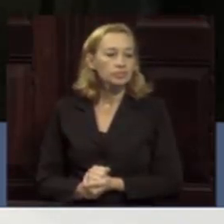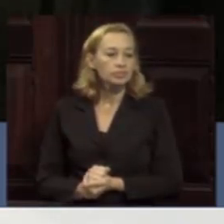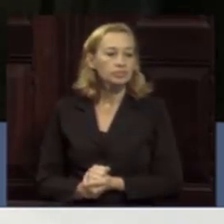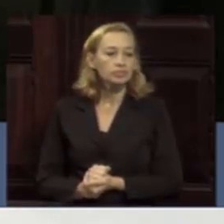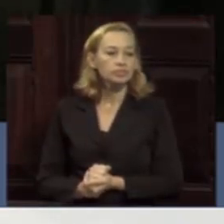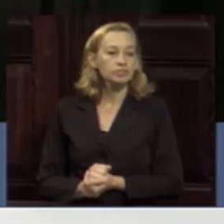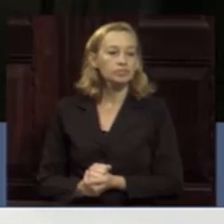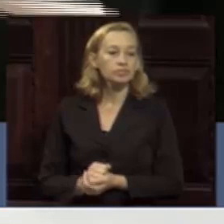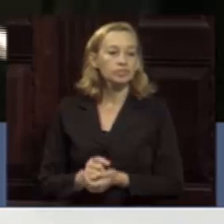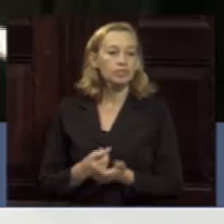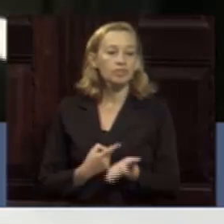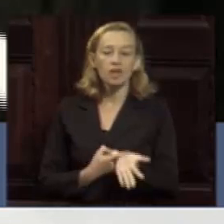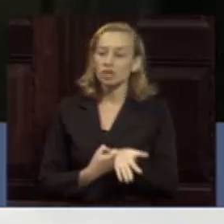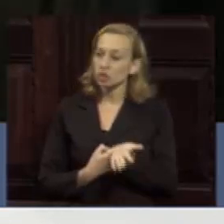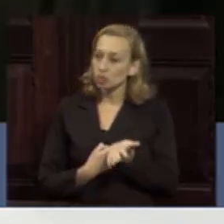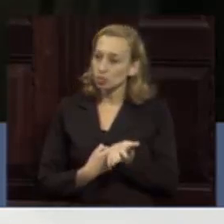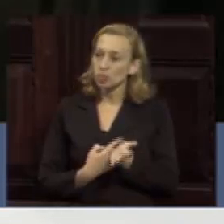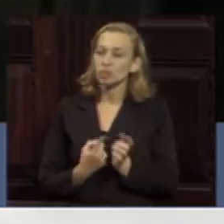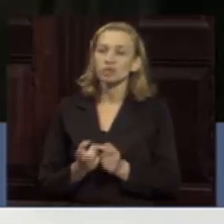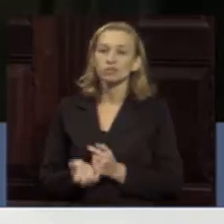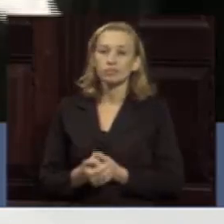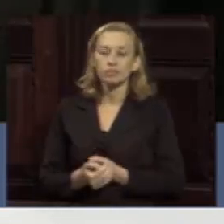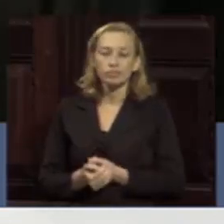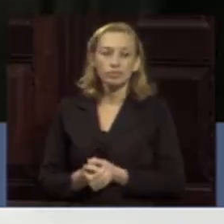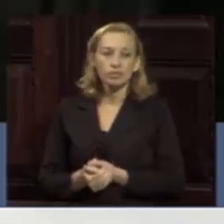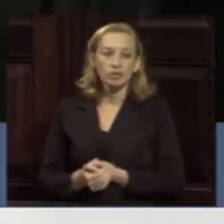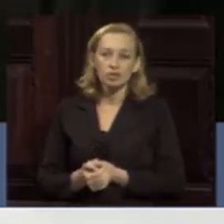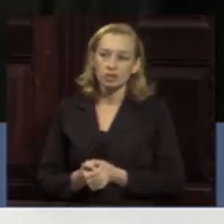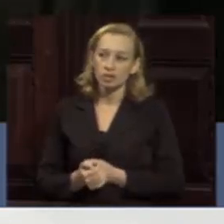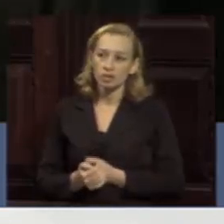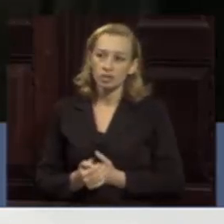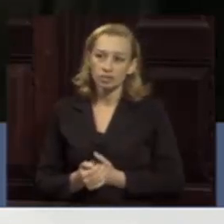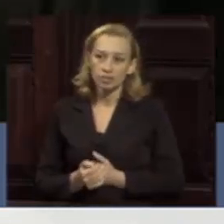de Mulheres, porque ainda estávamos, né,